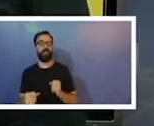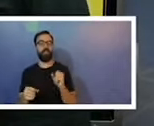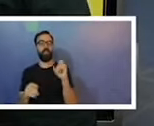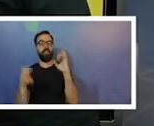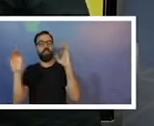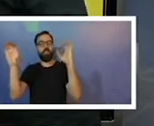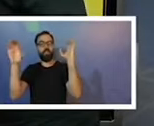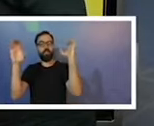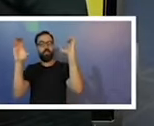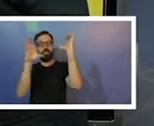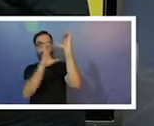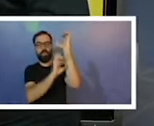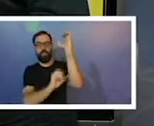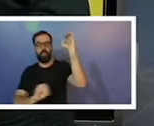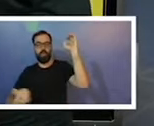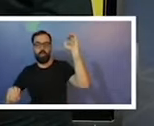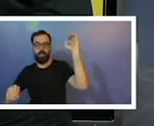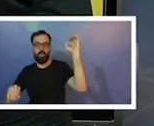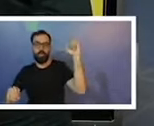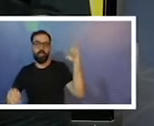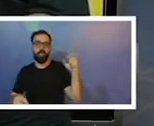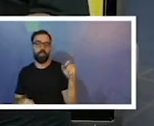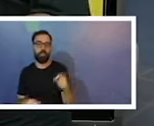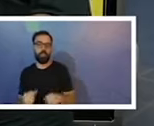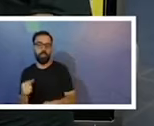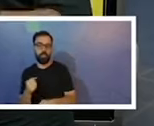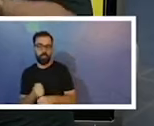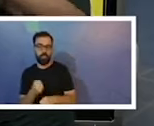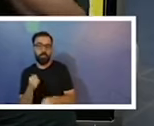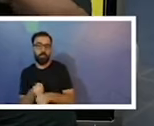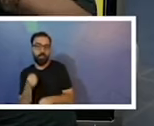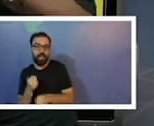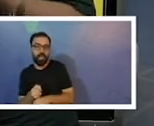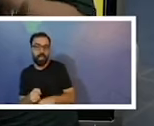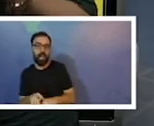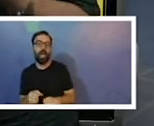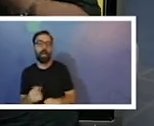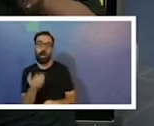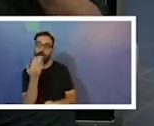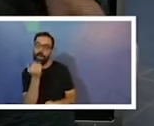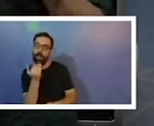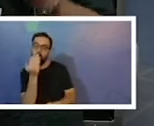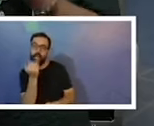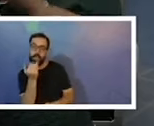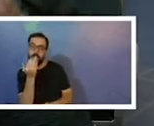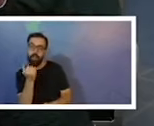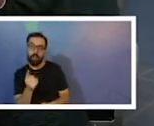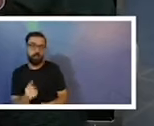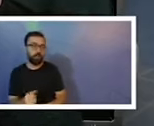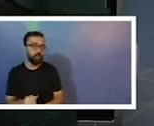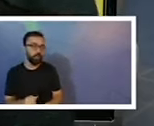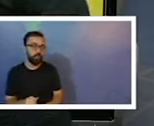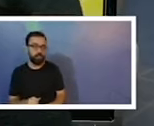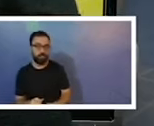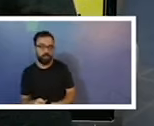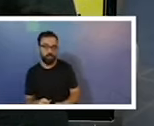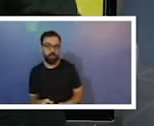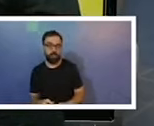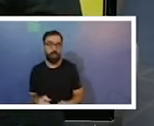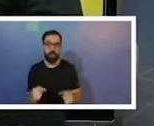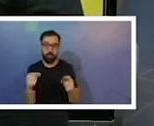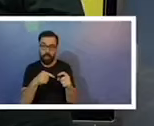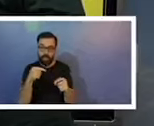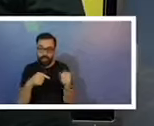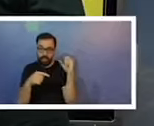lá, o vegetal, a plantinha, ela é um produtor. Nós chamamos de produtor porque